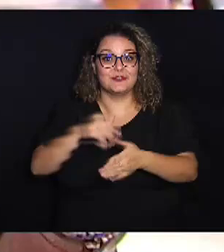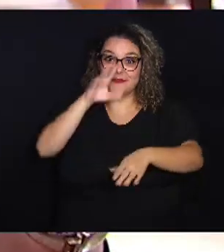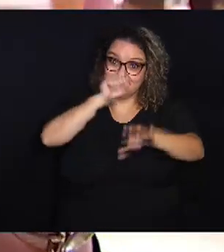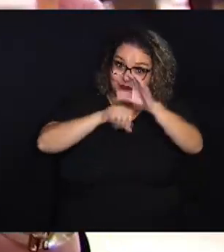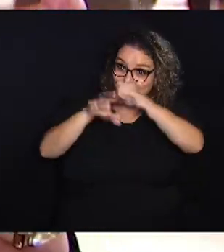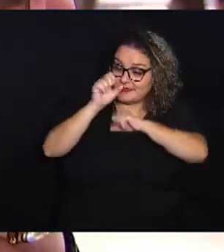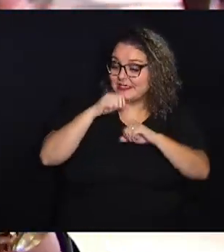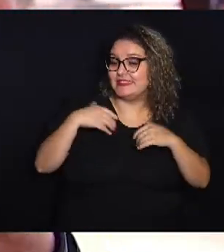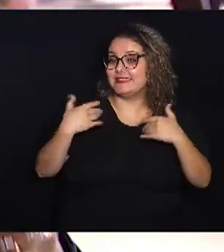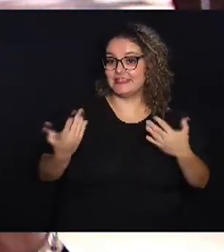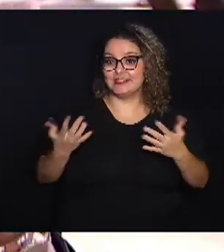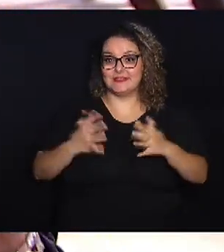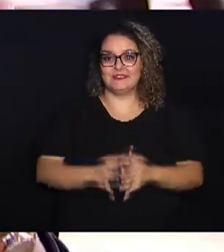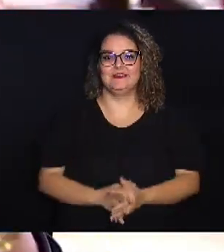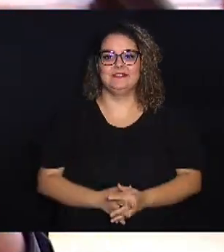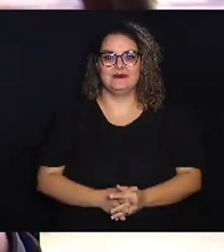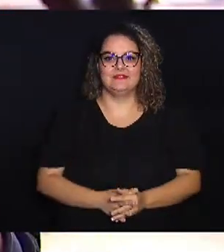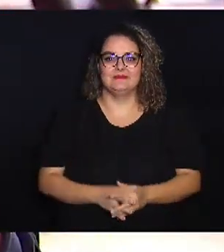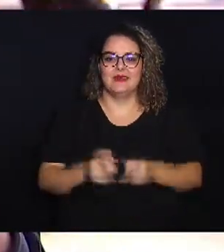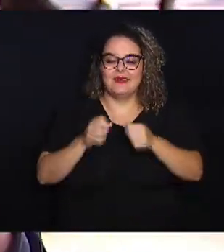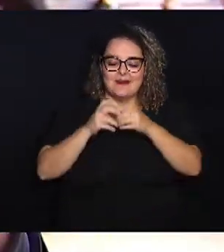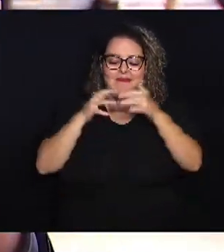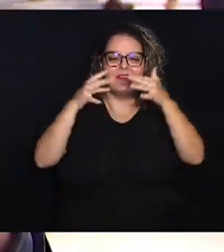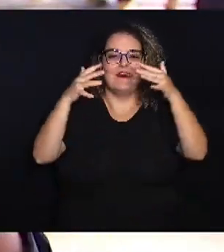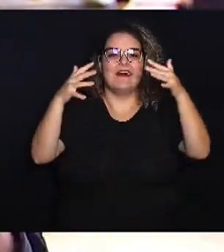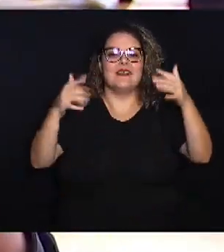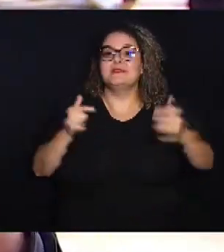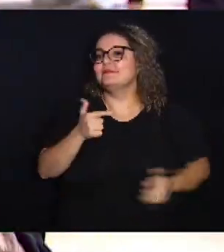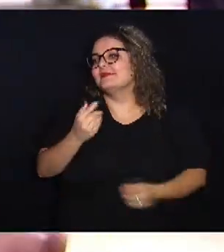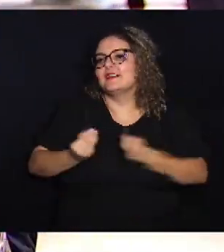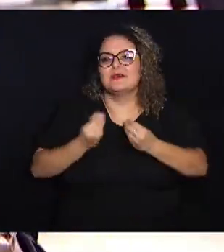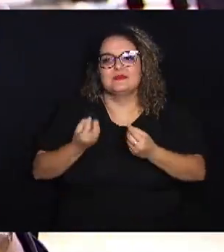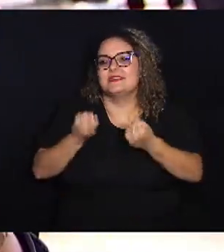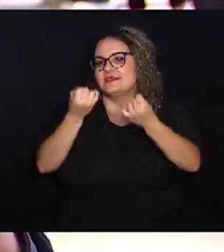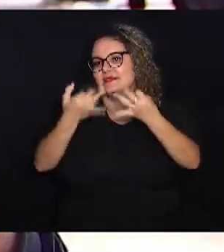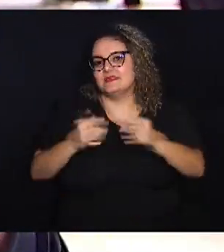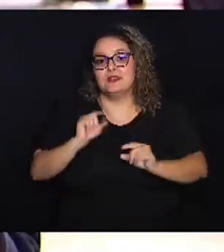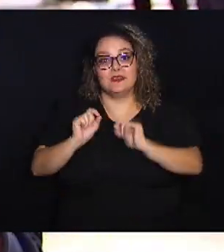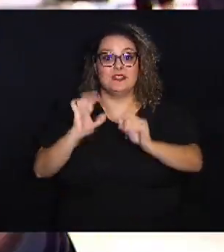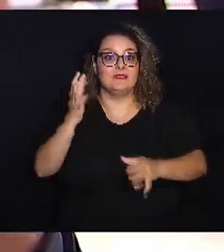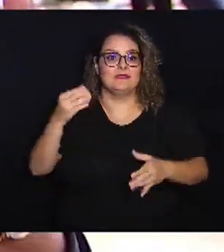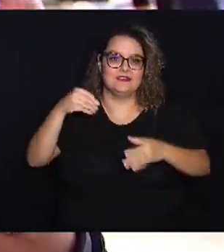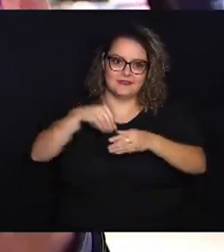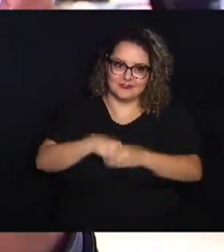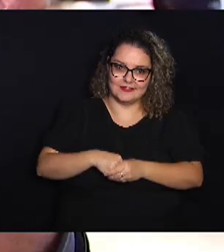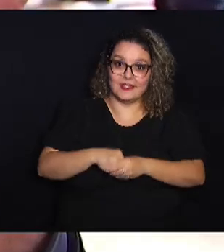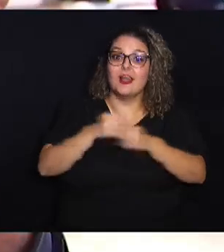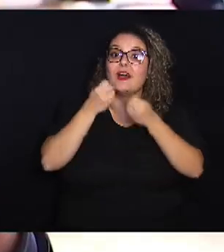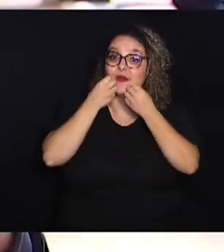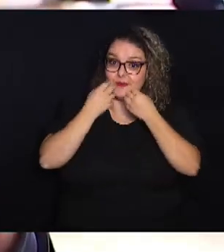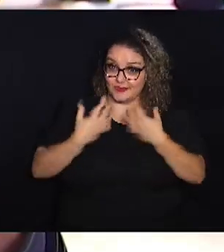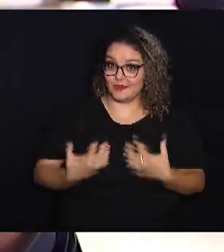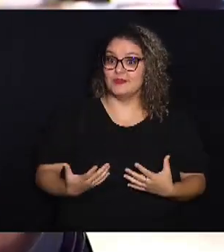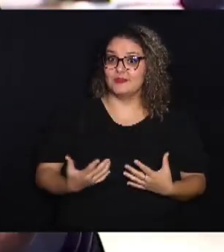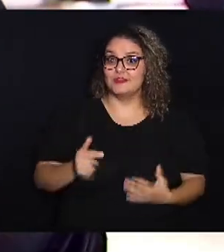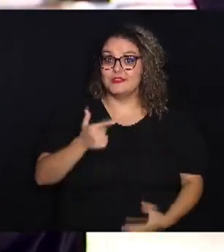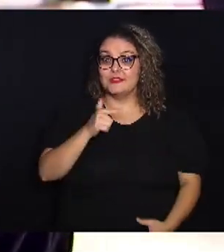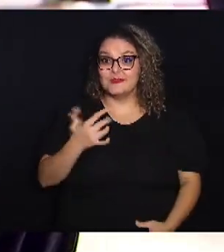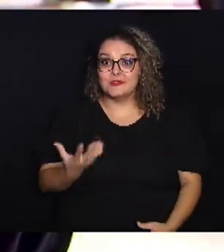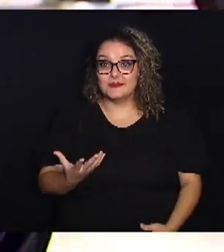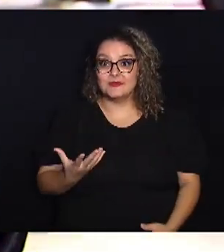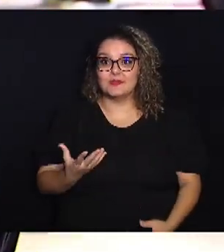aprendendo. E a mágica não tem como explicar o que acontece aqui. É muito bom. Não tem como